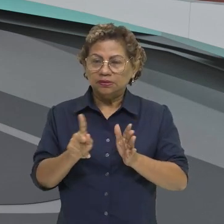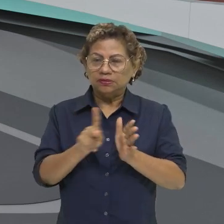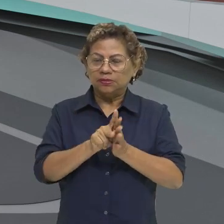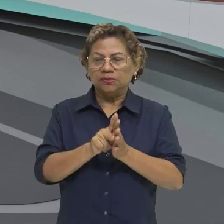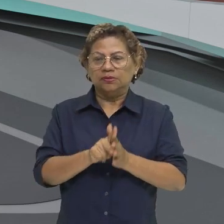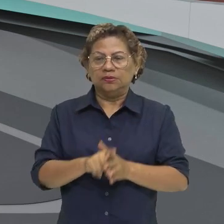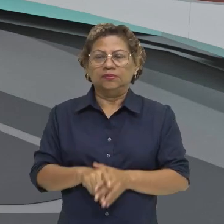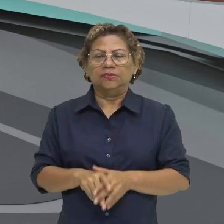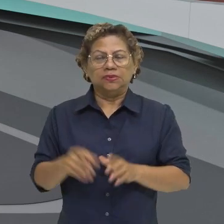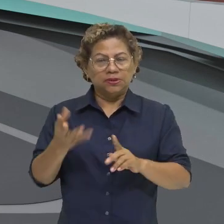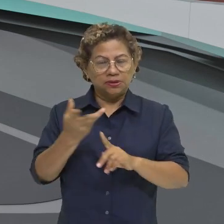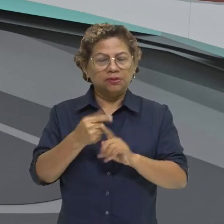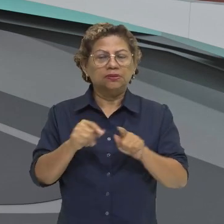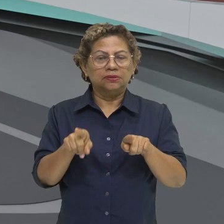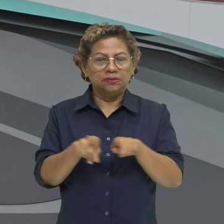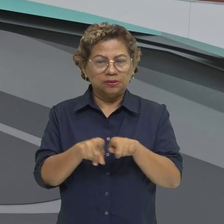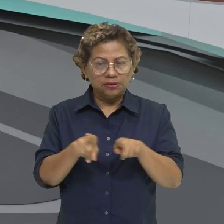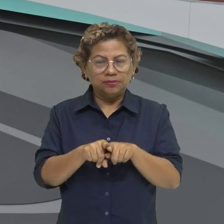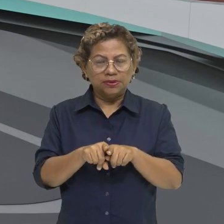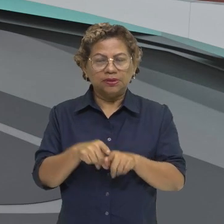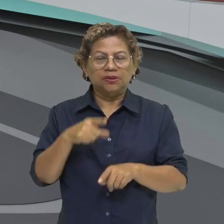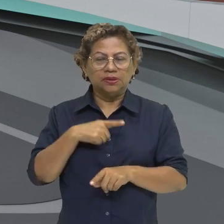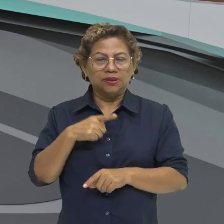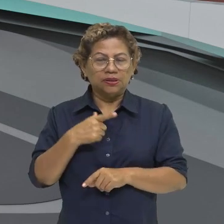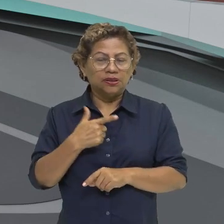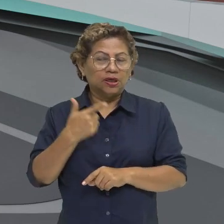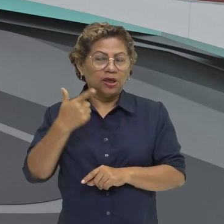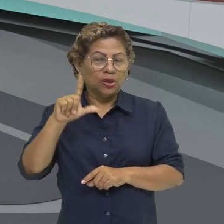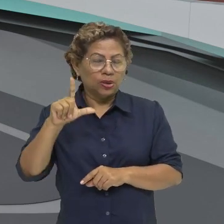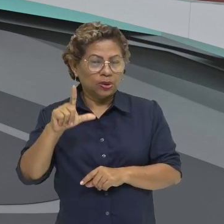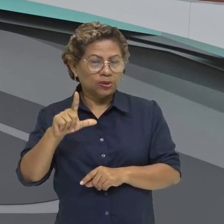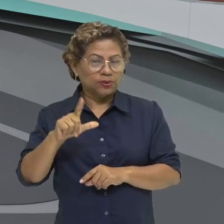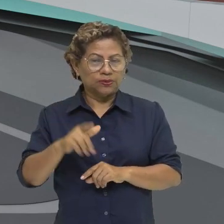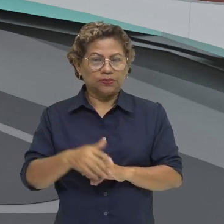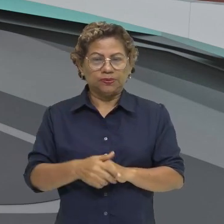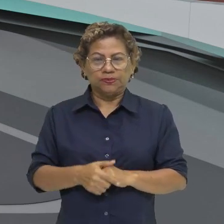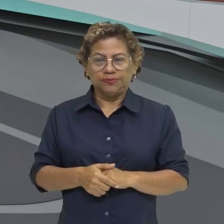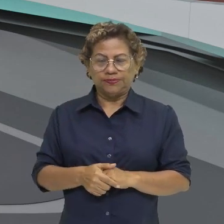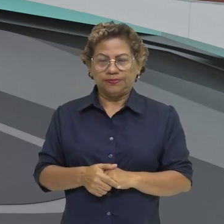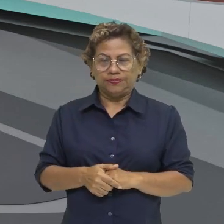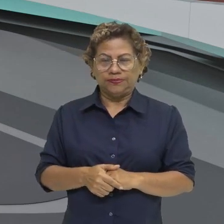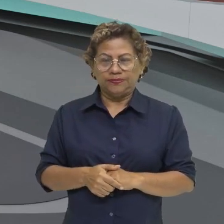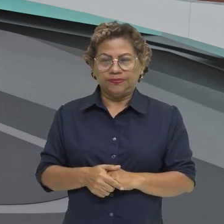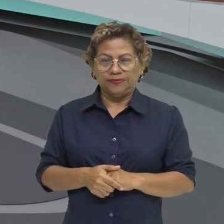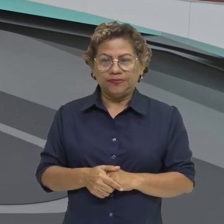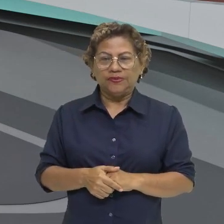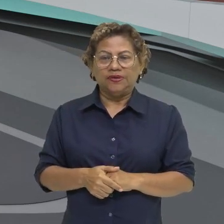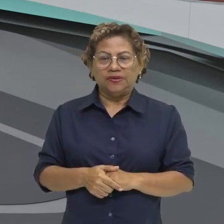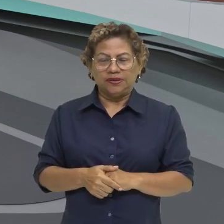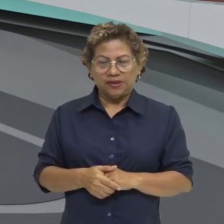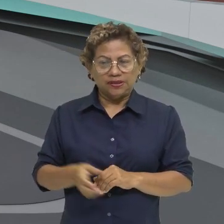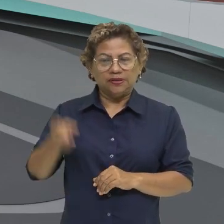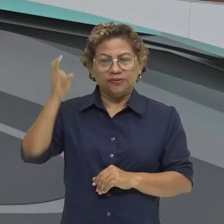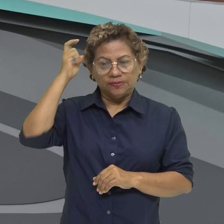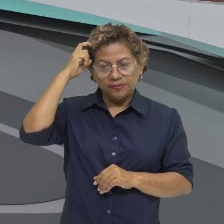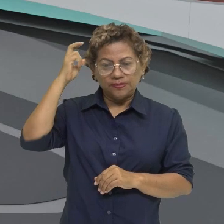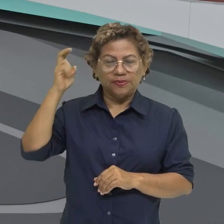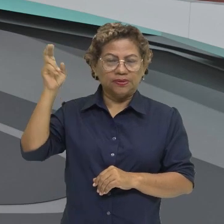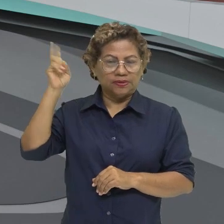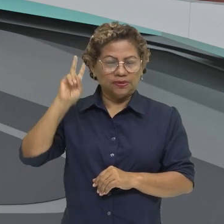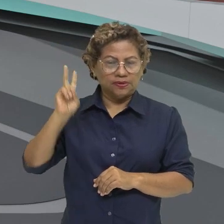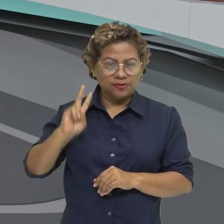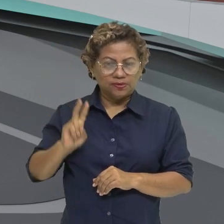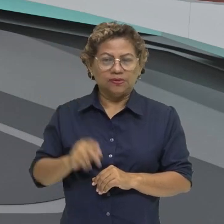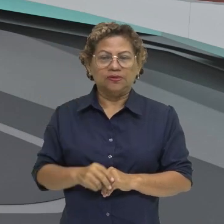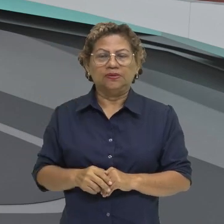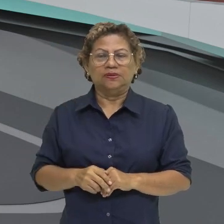a arte também tem outros fundamentos, além desses aí, tá? Esse reflexo da cultura e da história, né?